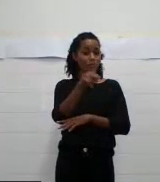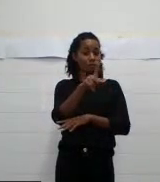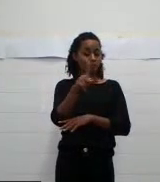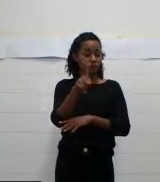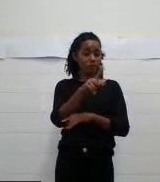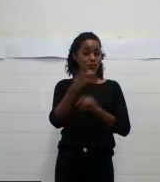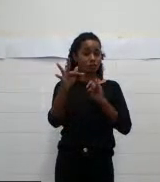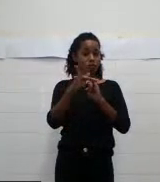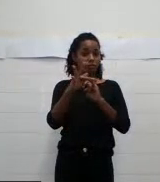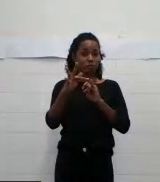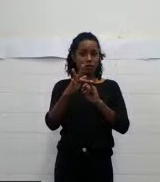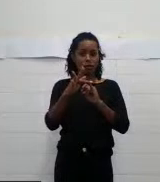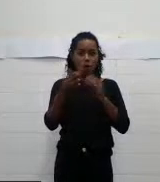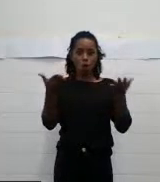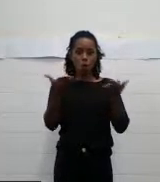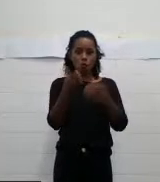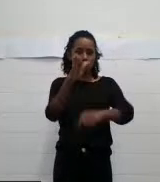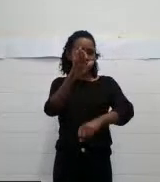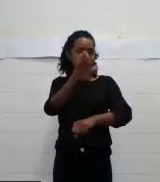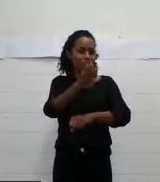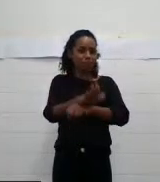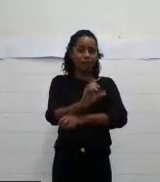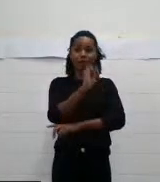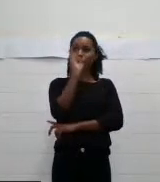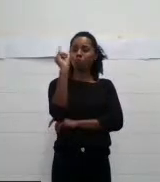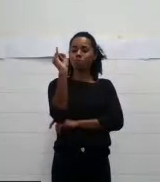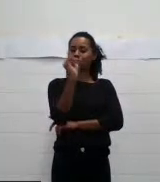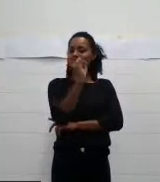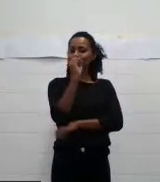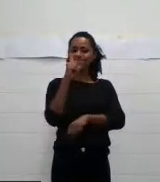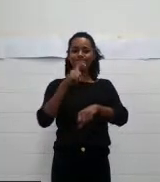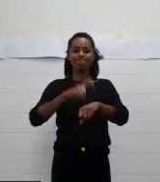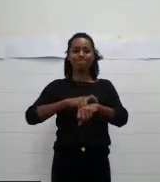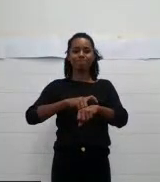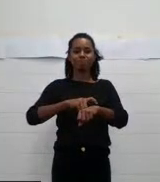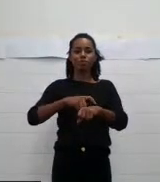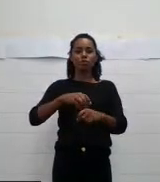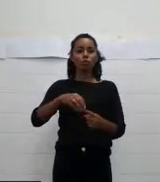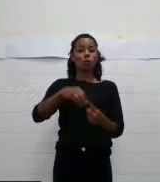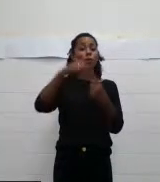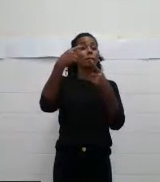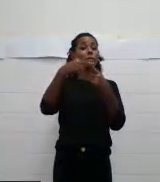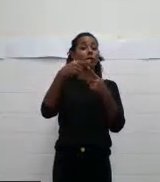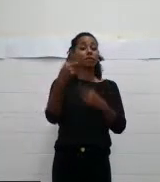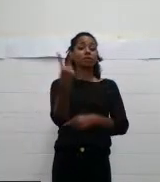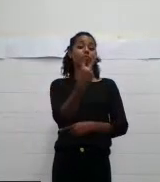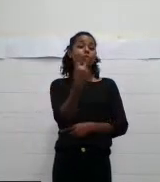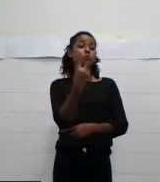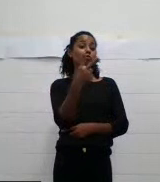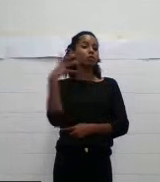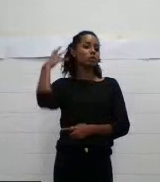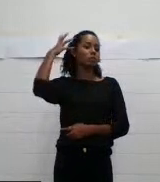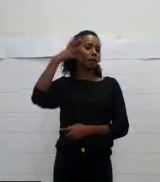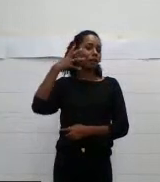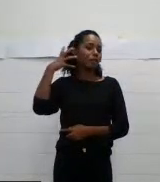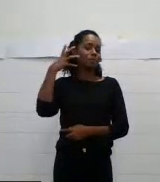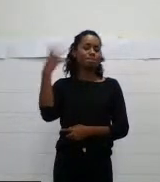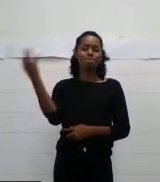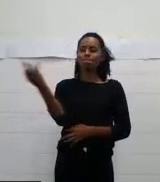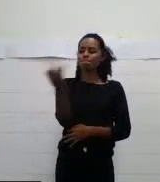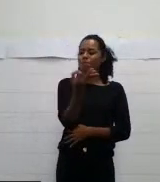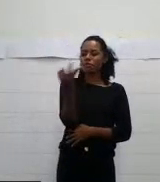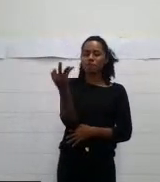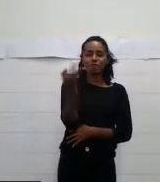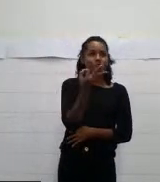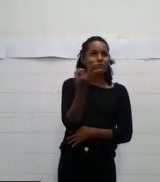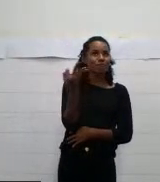de hoje é, sem dúvida, o ponto alto do evento, porque tivemos duas palestrantes incríveis. É a